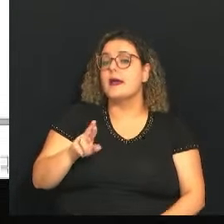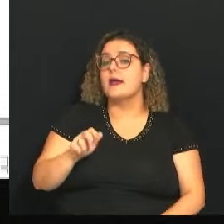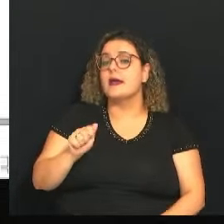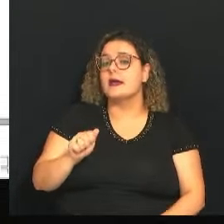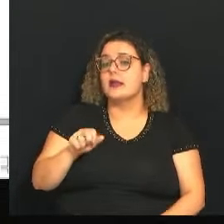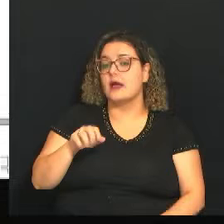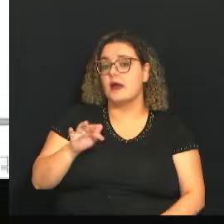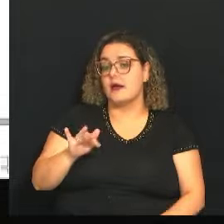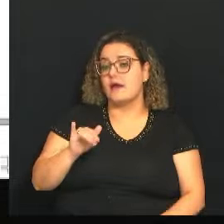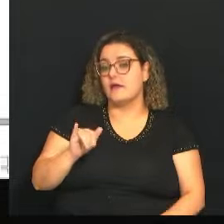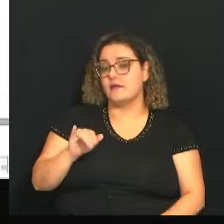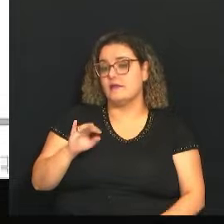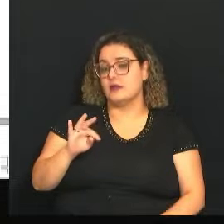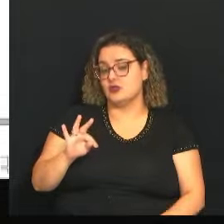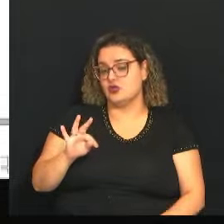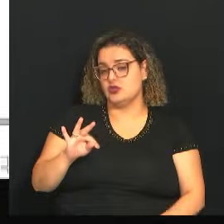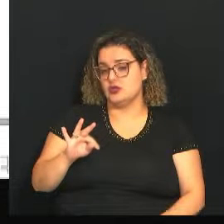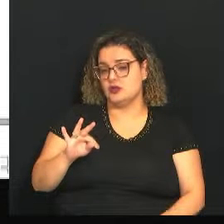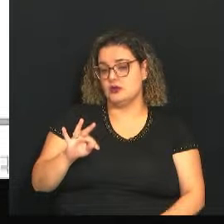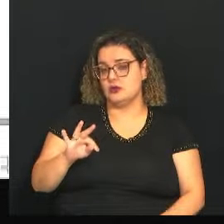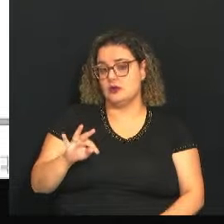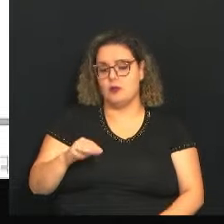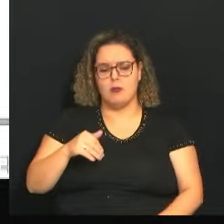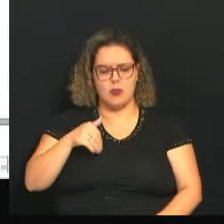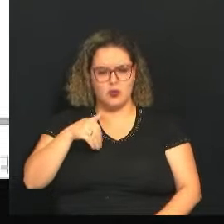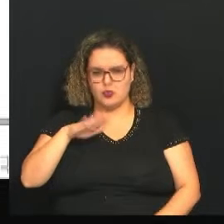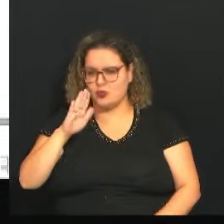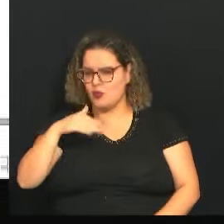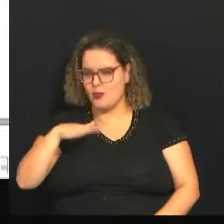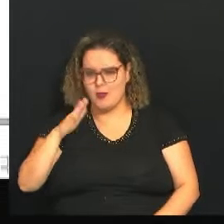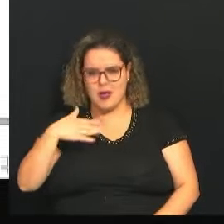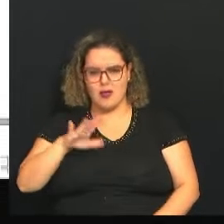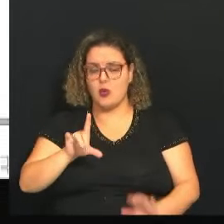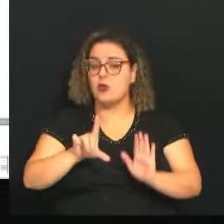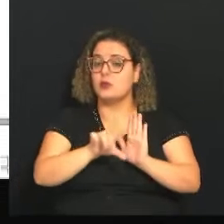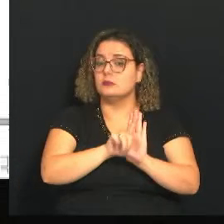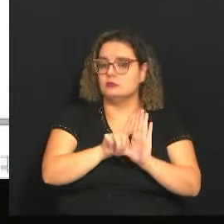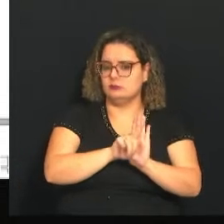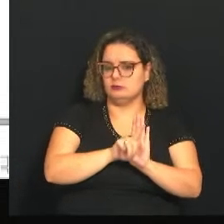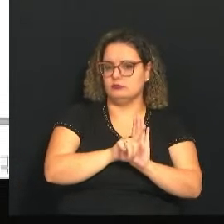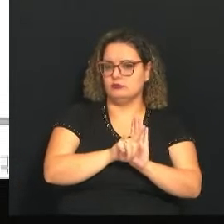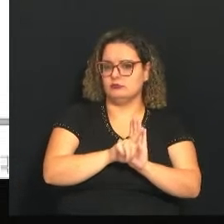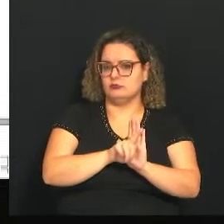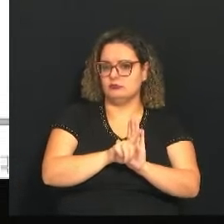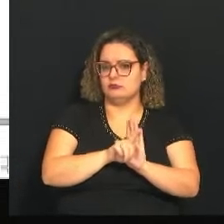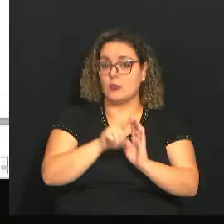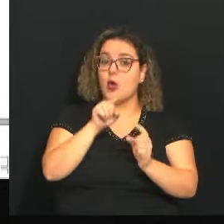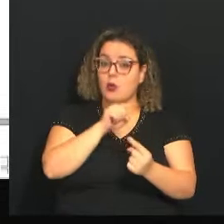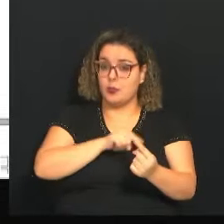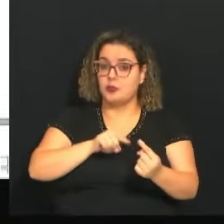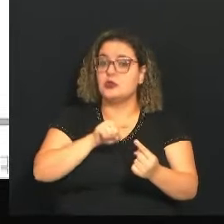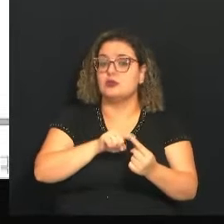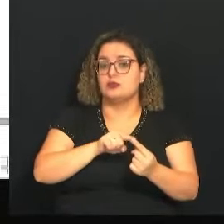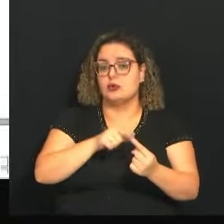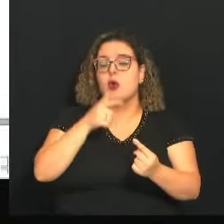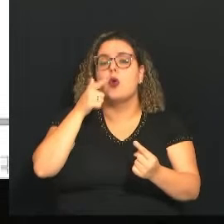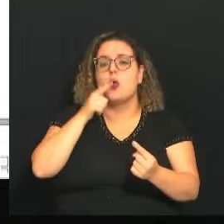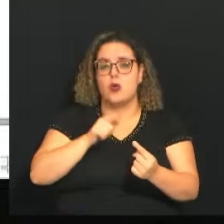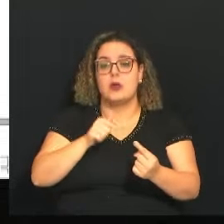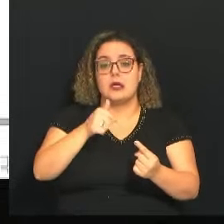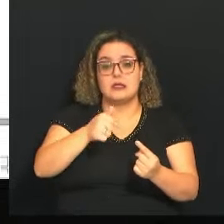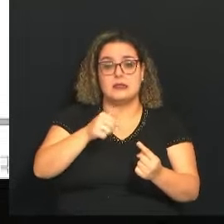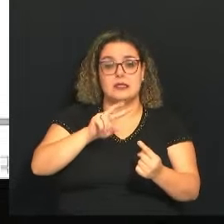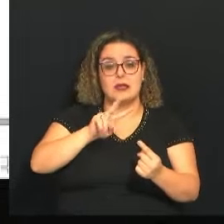que estava lá na lei como meta. Então, a gente pode ler que a meta foi alcançada 7 vezes